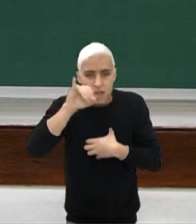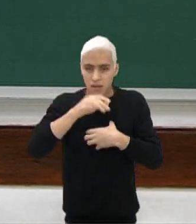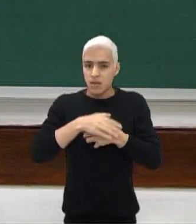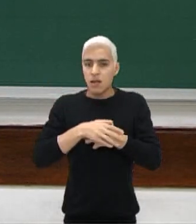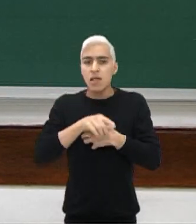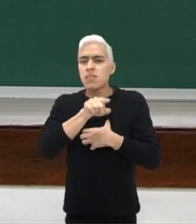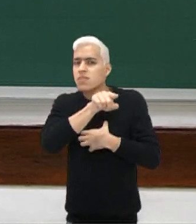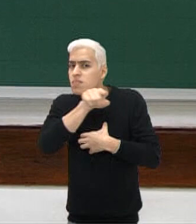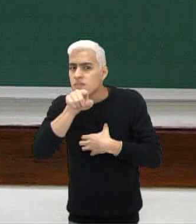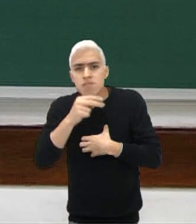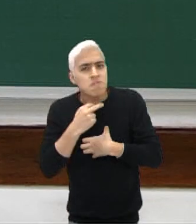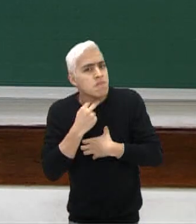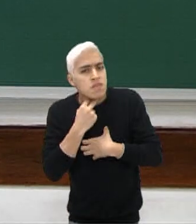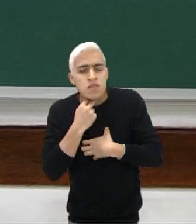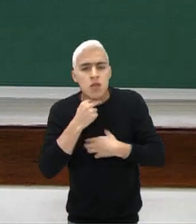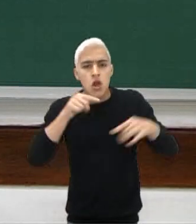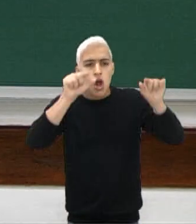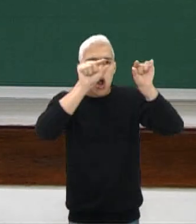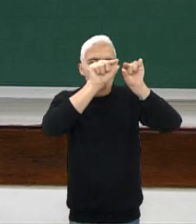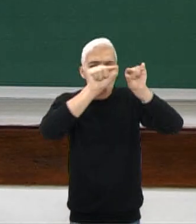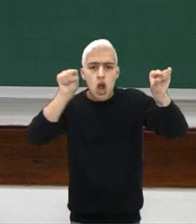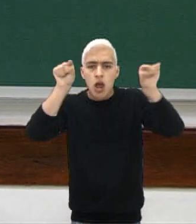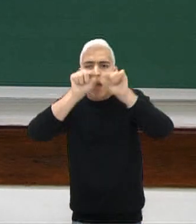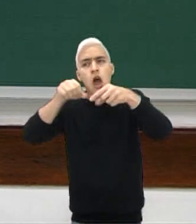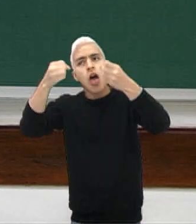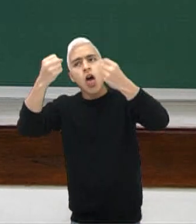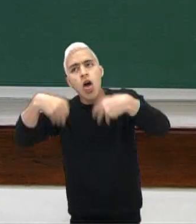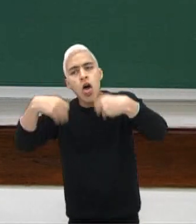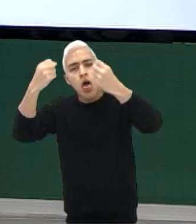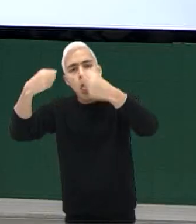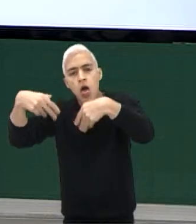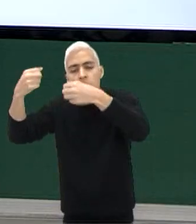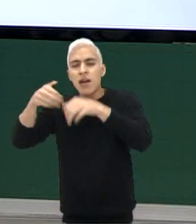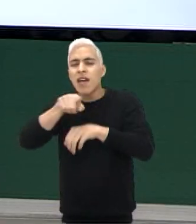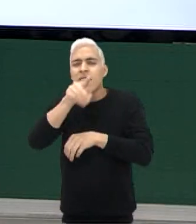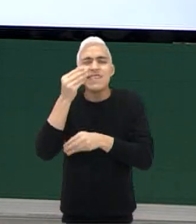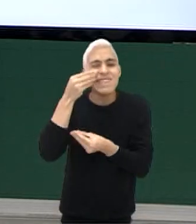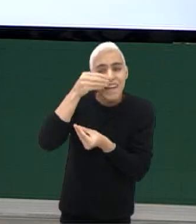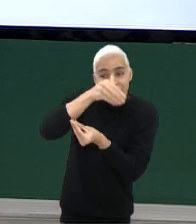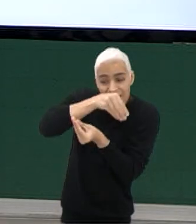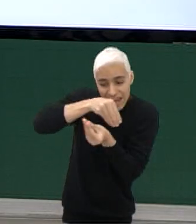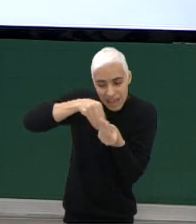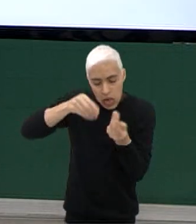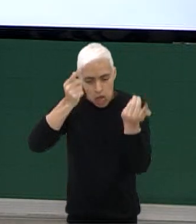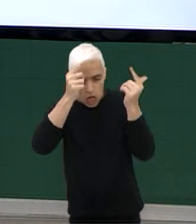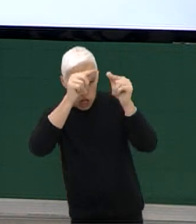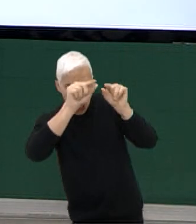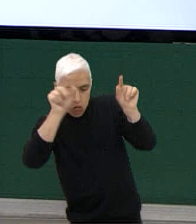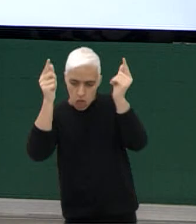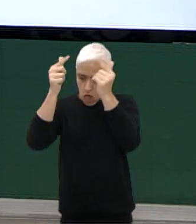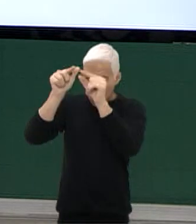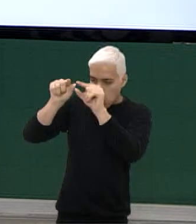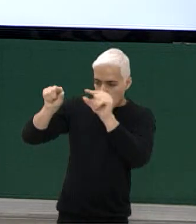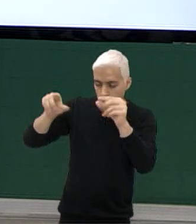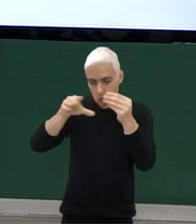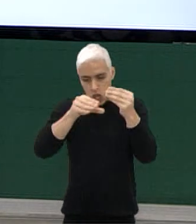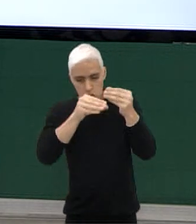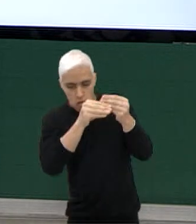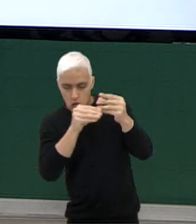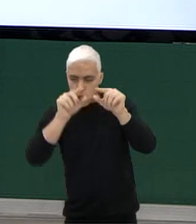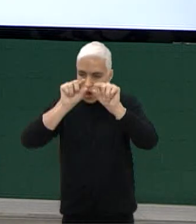não faça muitas orações apositivas. Tente mesclar ali no seu texto, para que seu